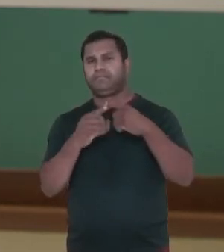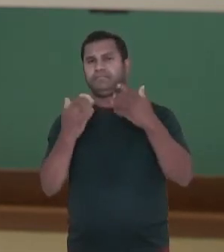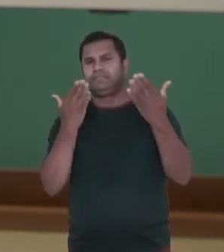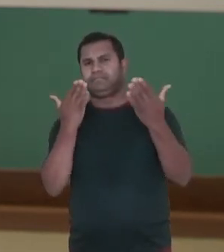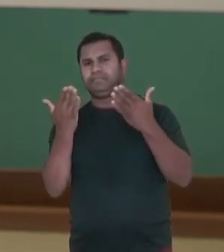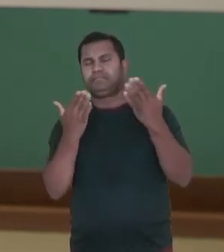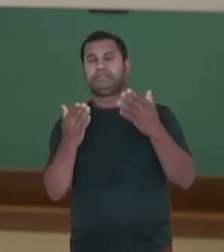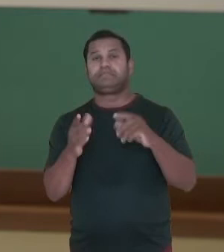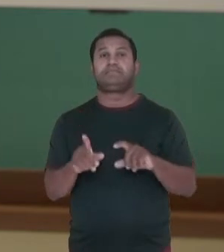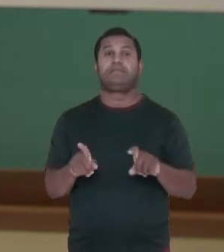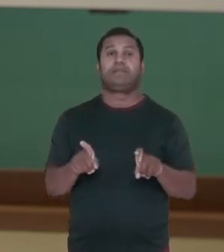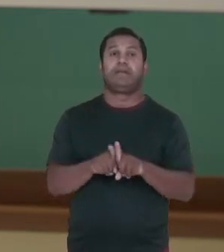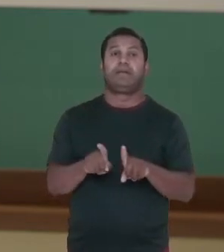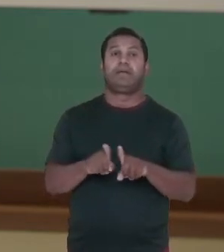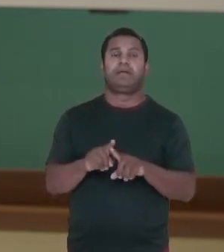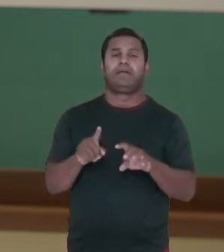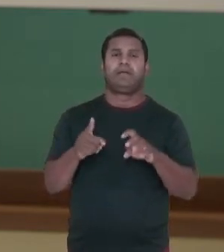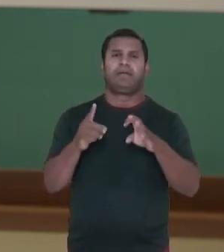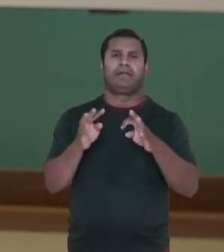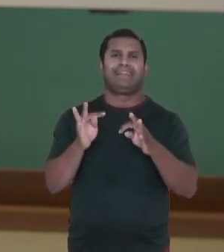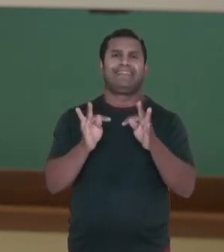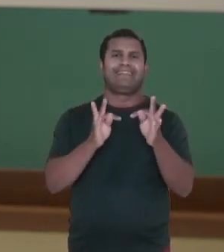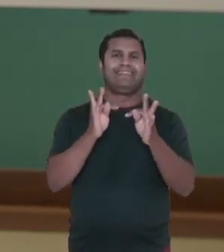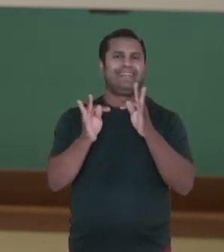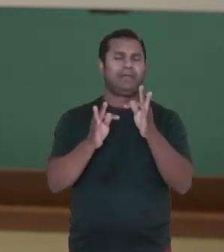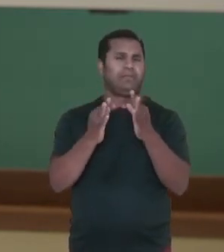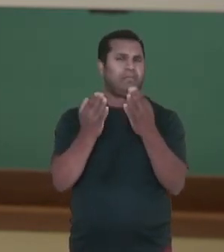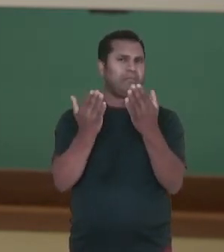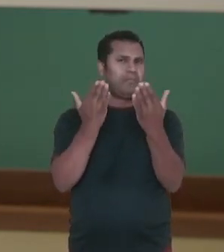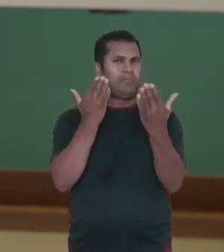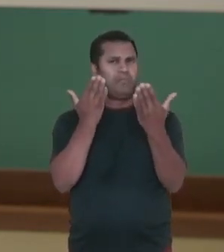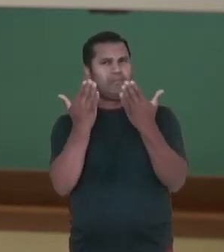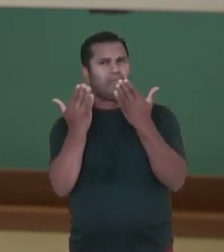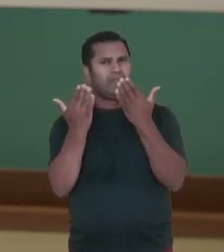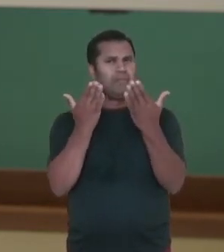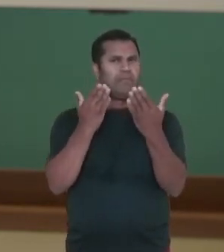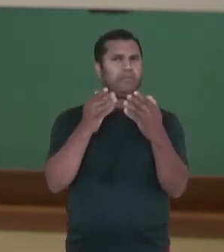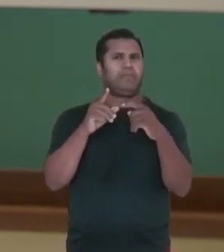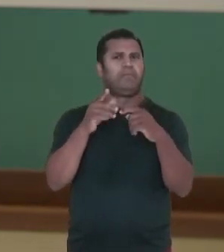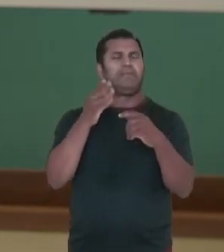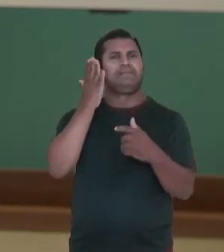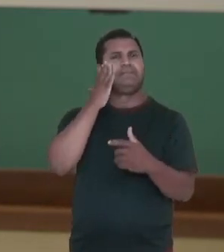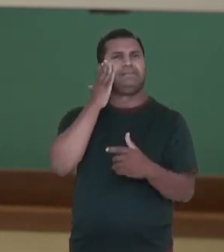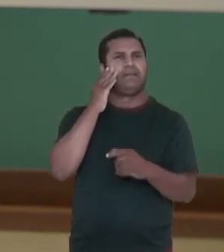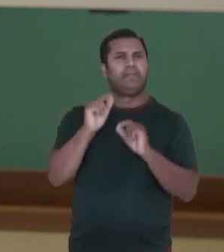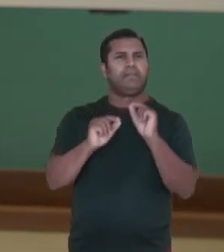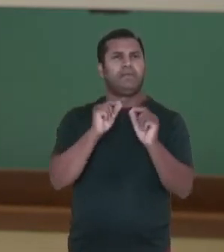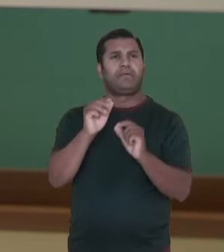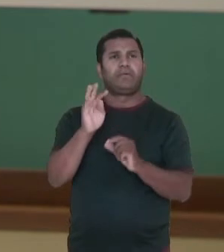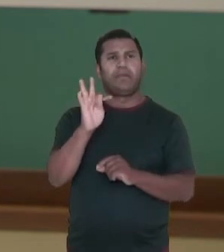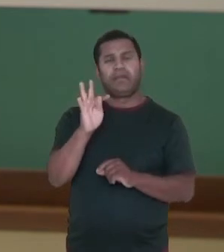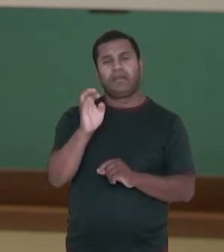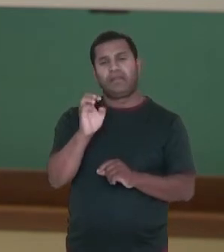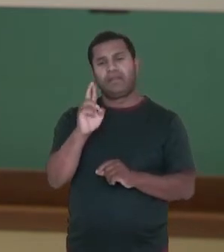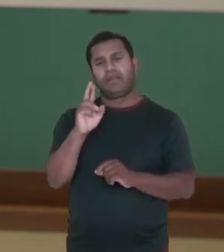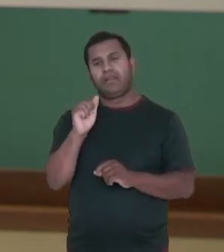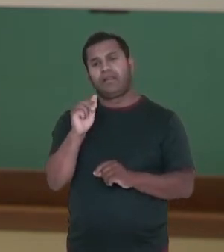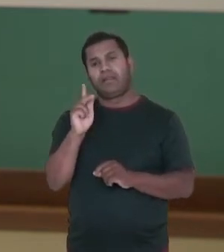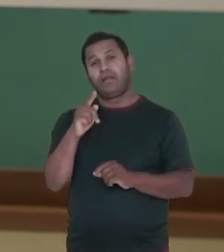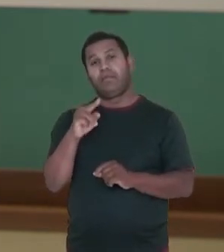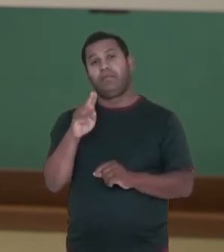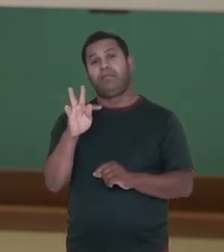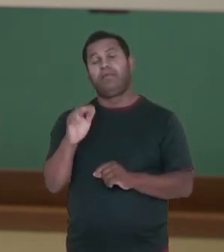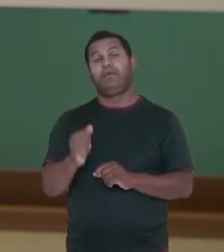terapeutas, né? Ali nessa conversa, por exemplo, digamos que a chance desse casal ter